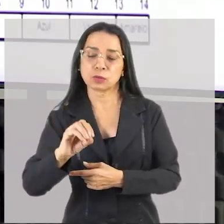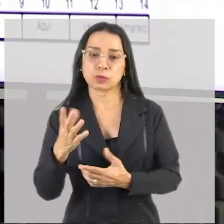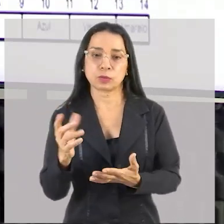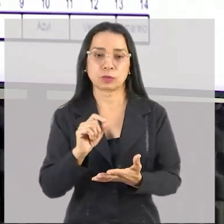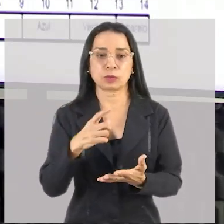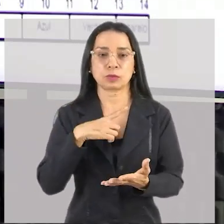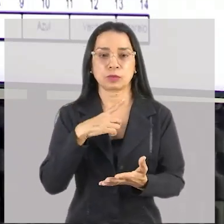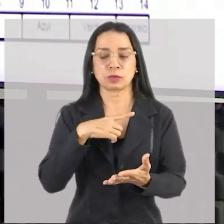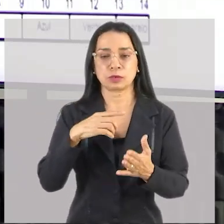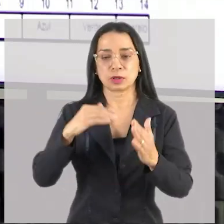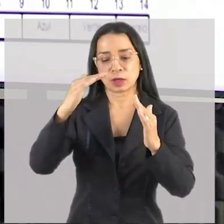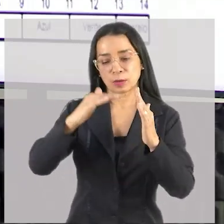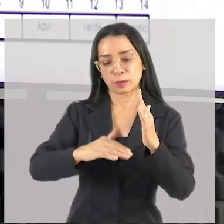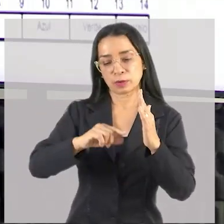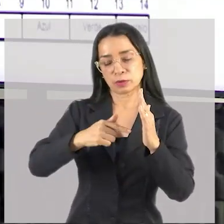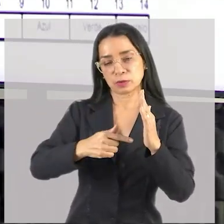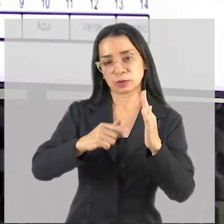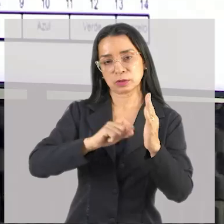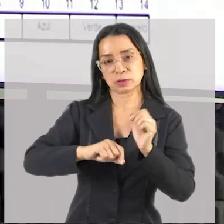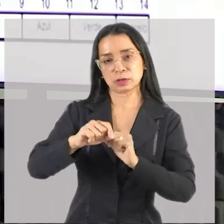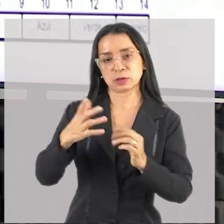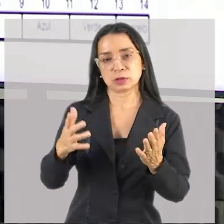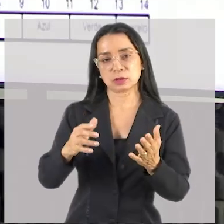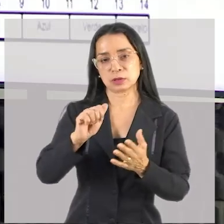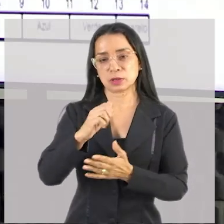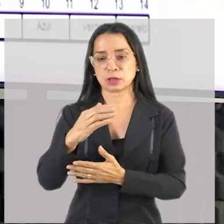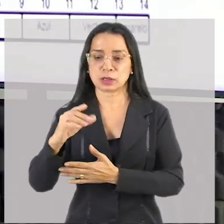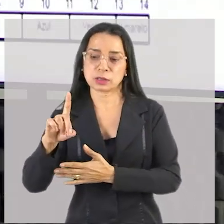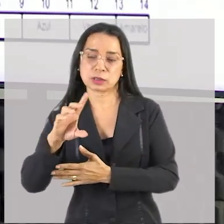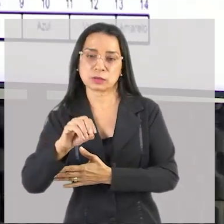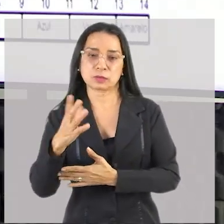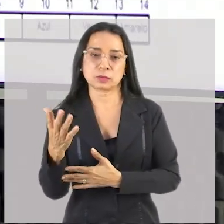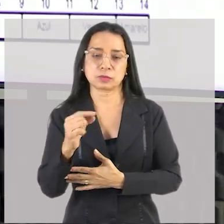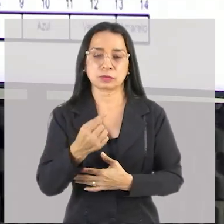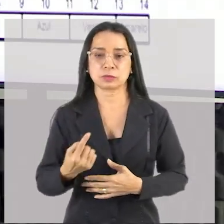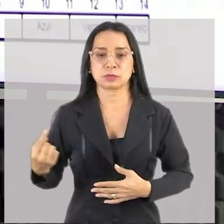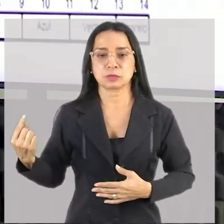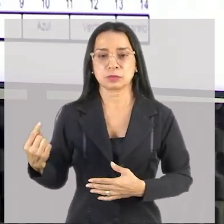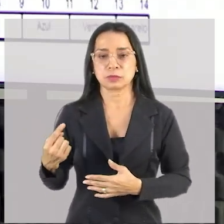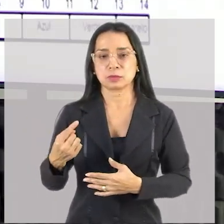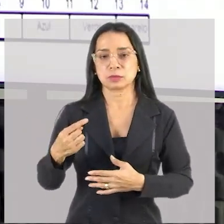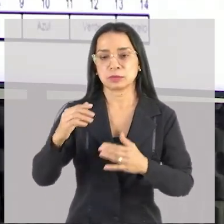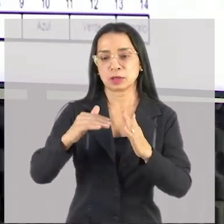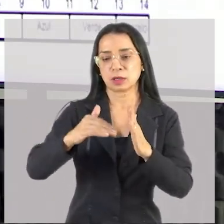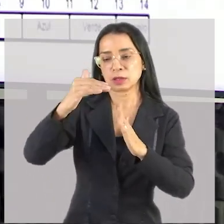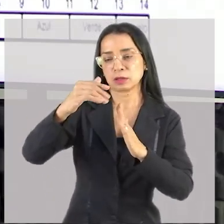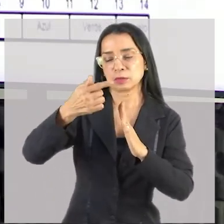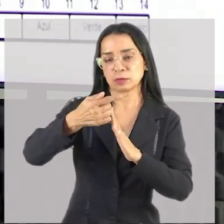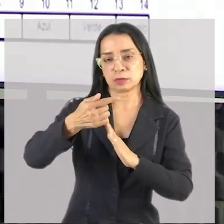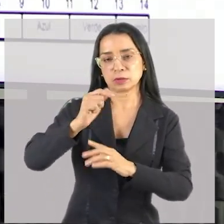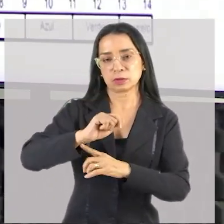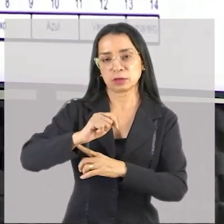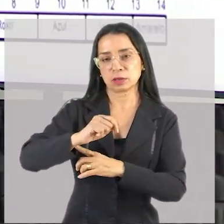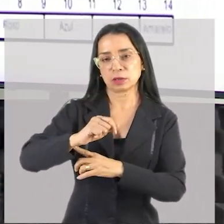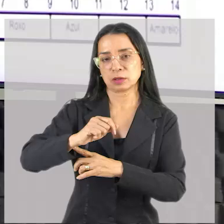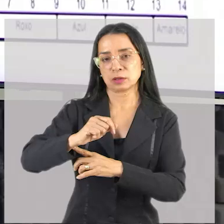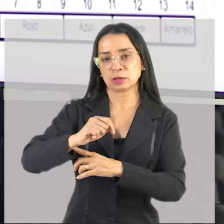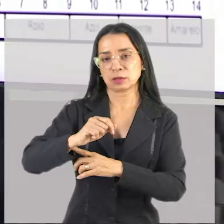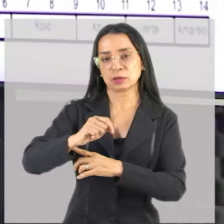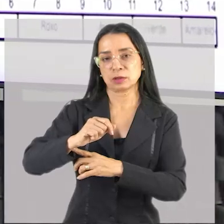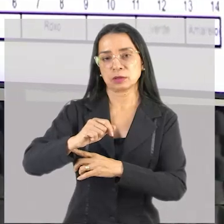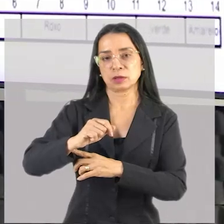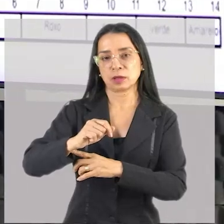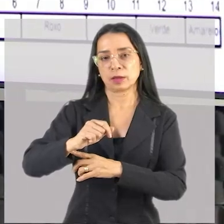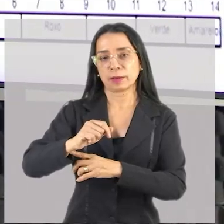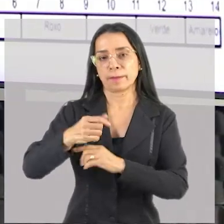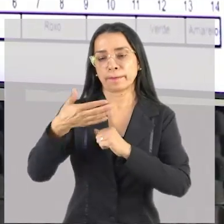Se o pH estiver abaixo de 7, o meio está ácido. Se estiver acima de 7, o meio está básico.